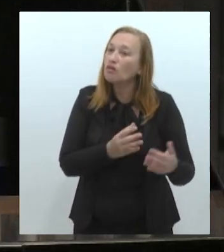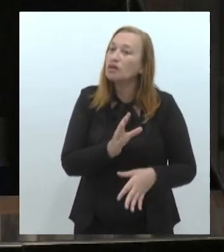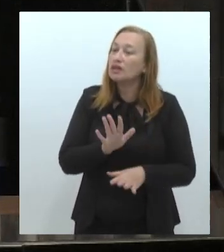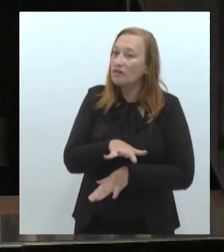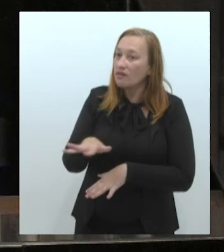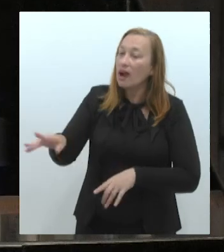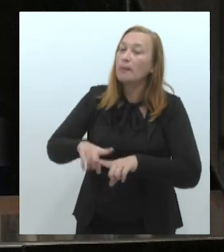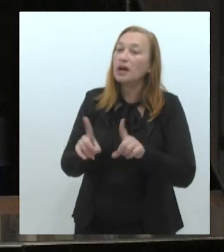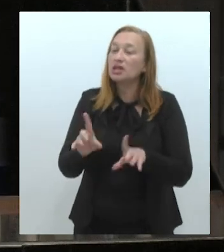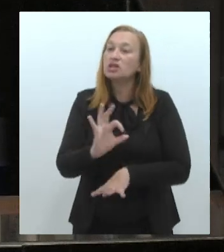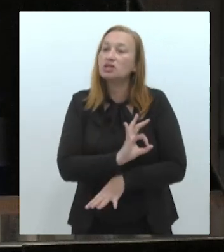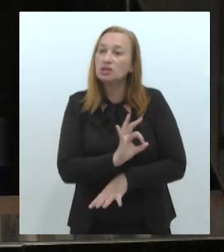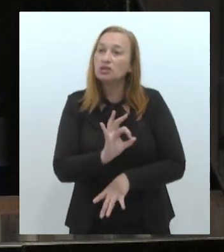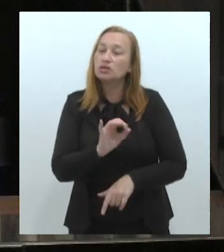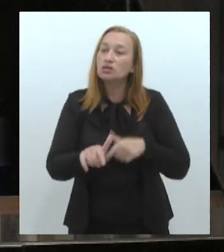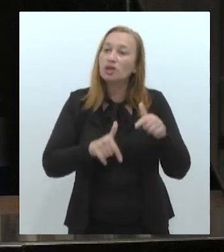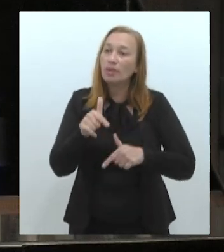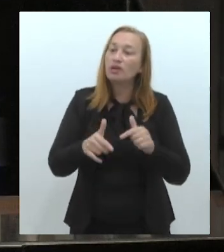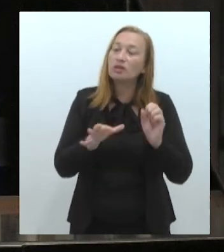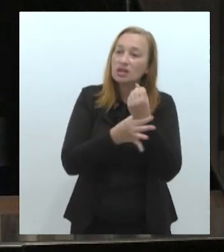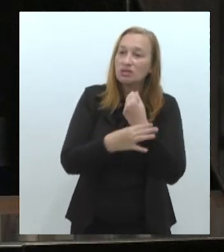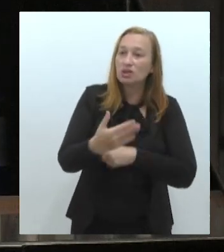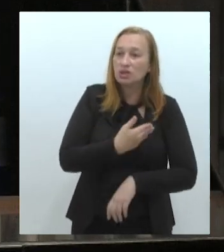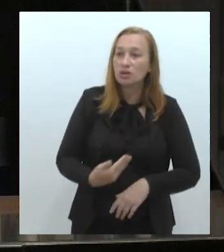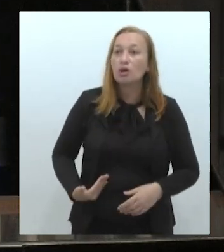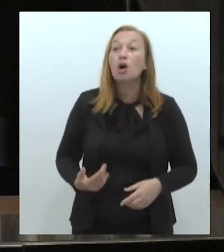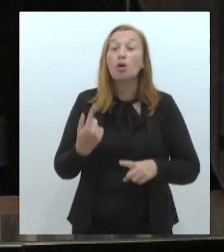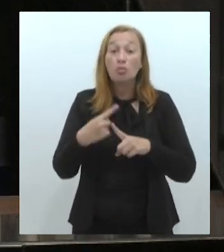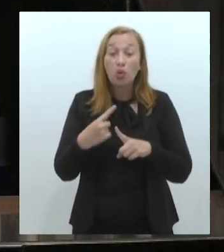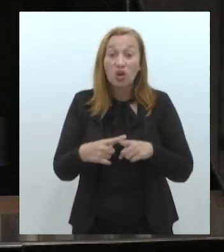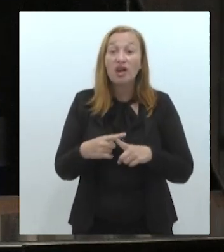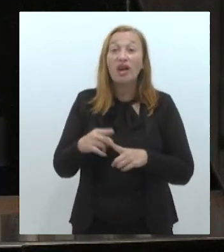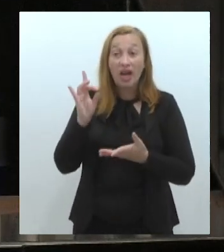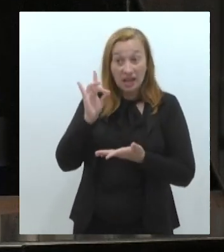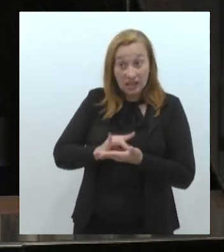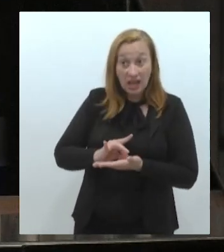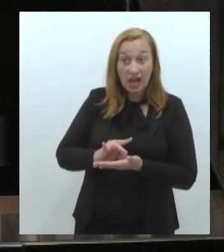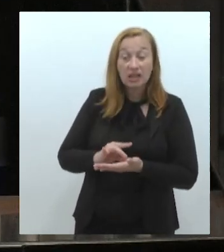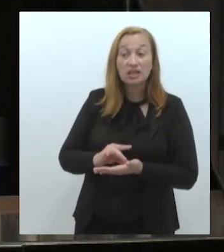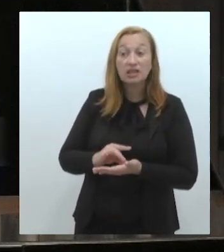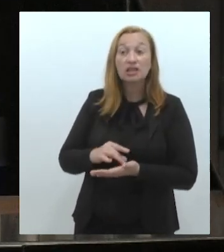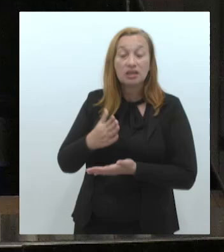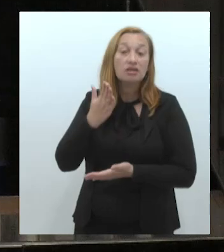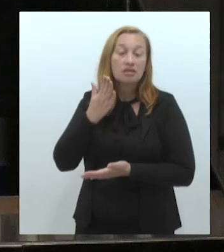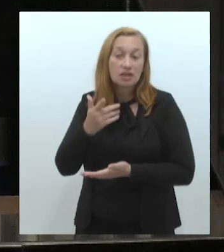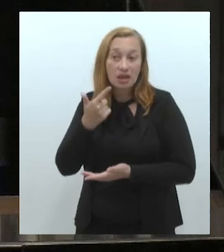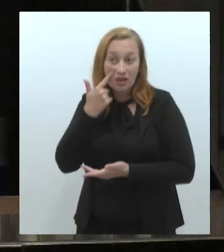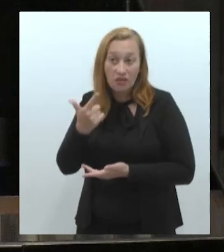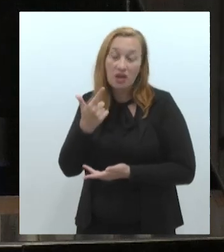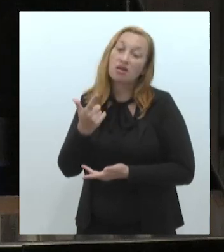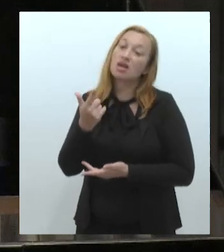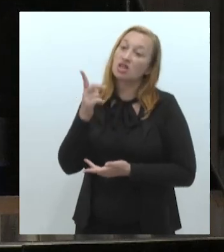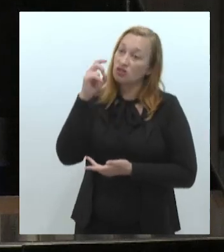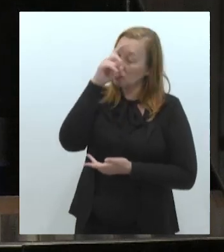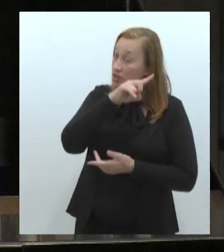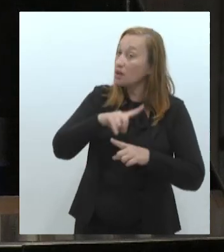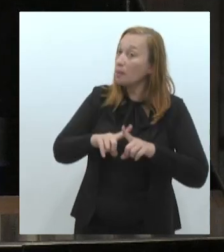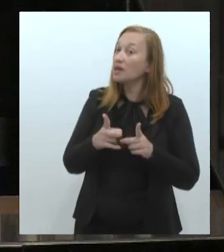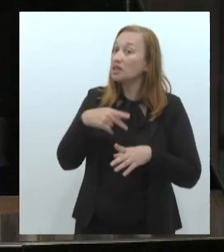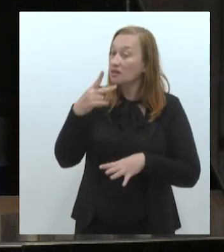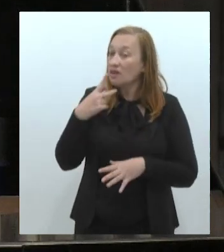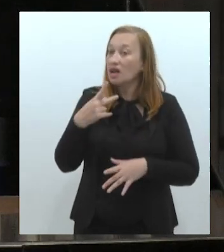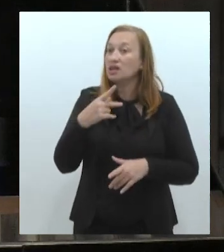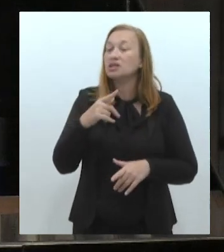favelado, mas também do trabalhador da segurança pública. Porque é essa realidade que a gente tem que encarar e, por vezes, é dura. Mas a gente fala